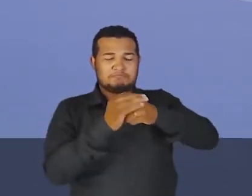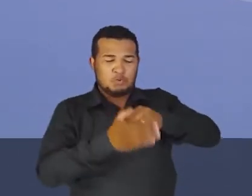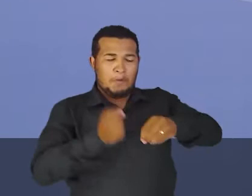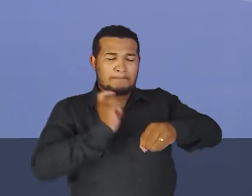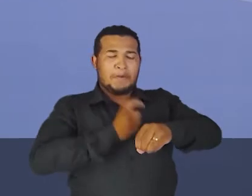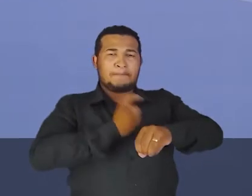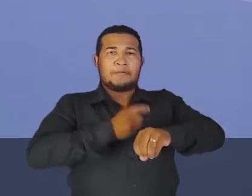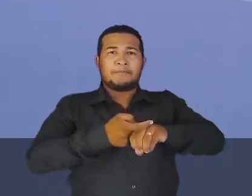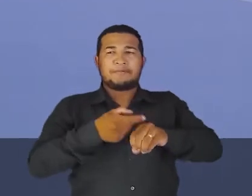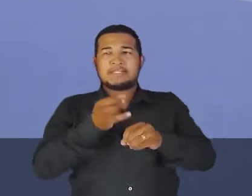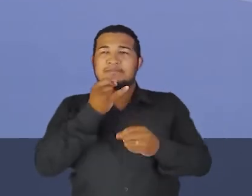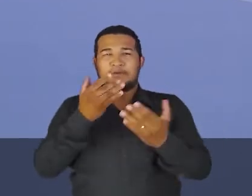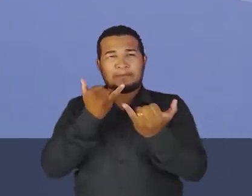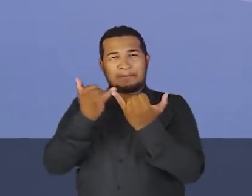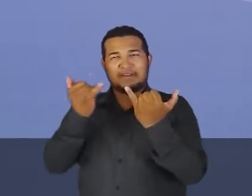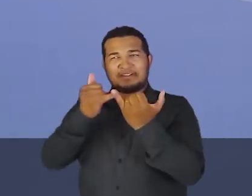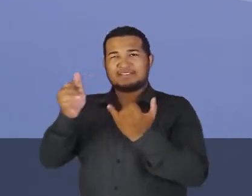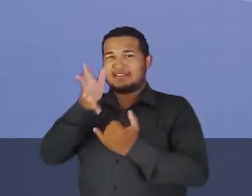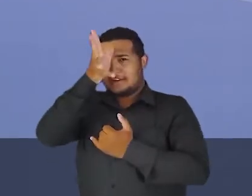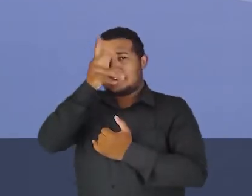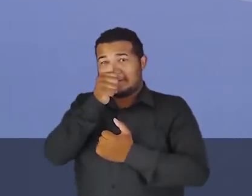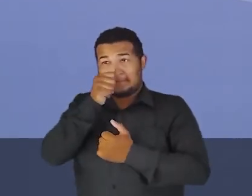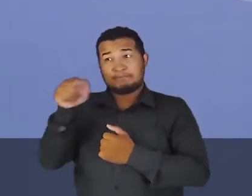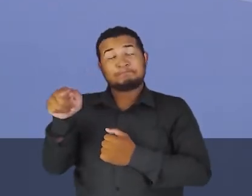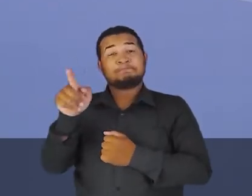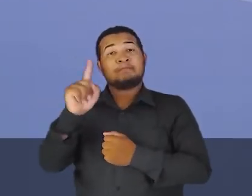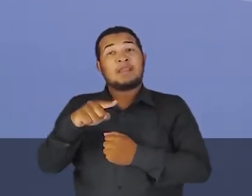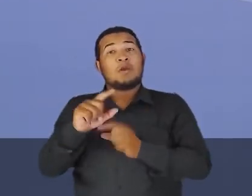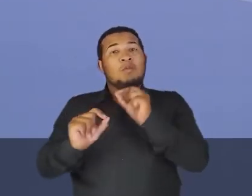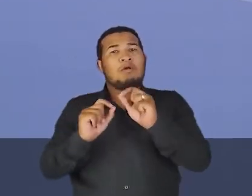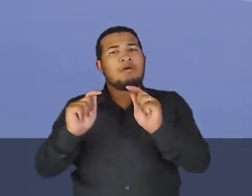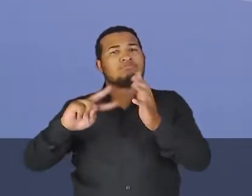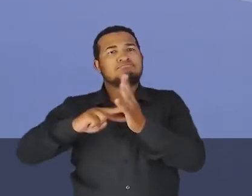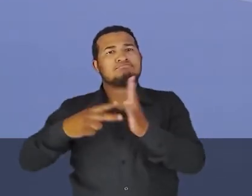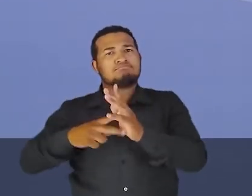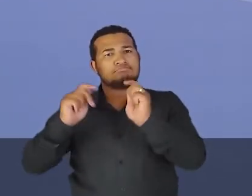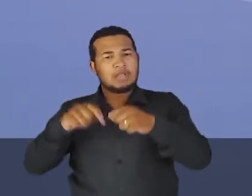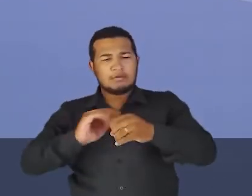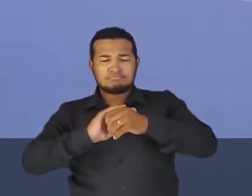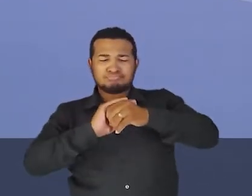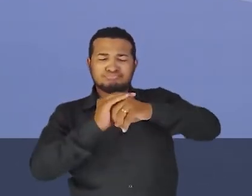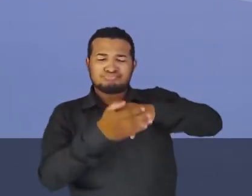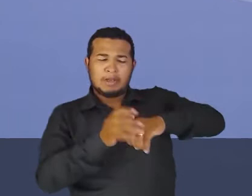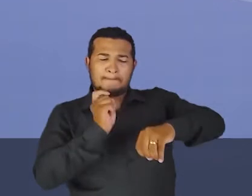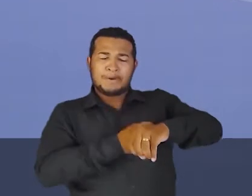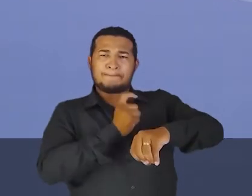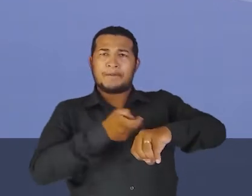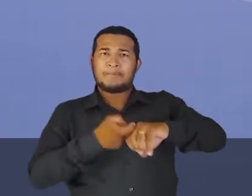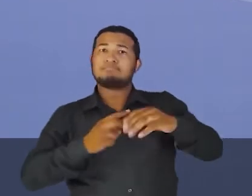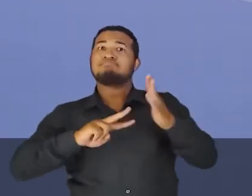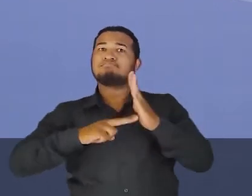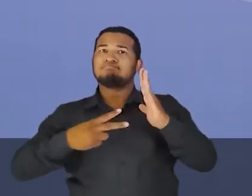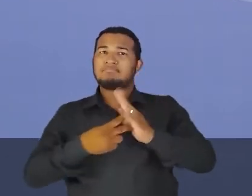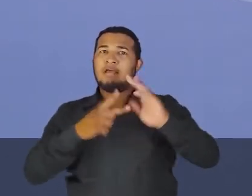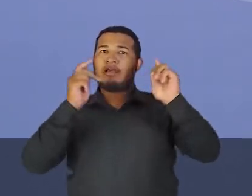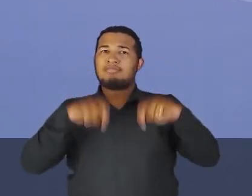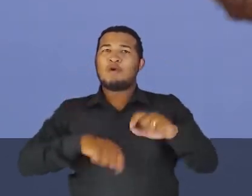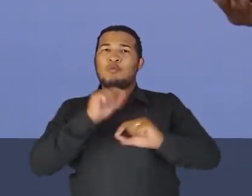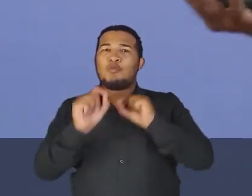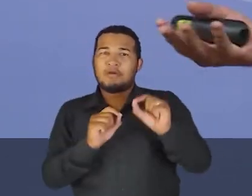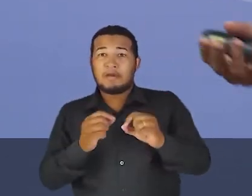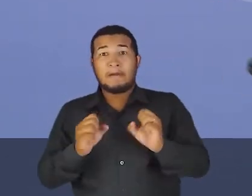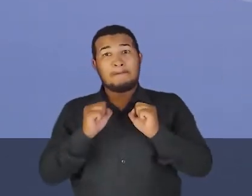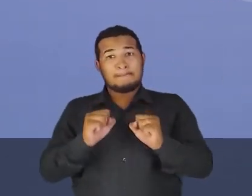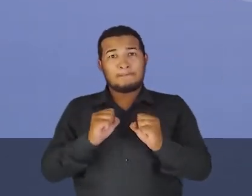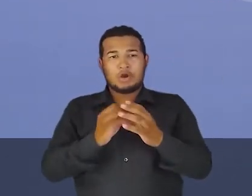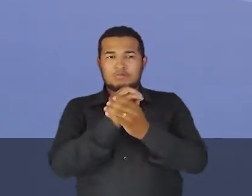um ovo de galinha, por exemplo, foram os animais que essa casca rígida possibilitou com que os répteis pudessem colocar os